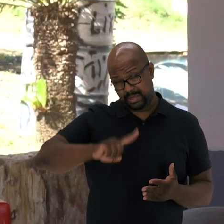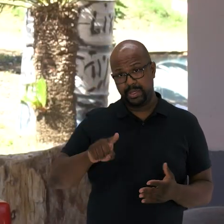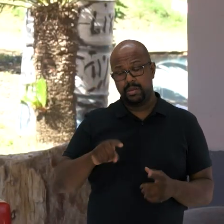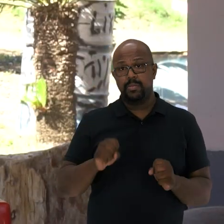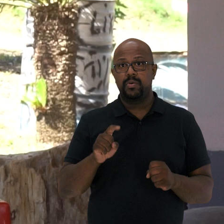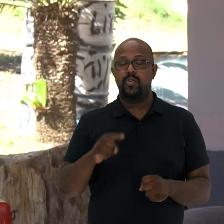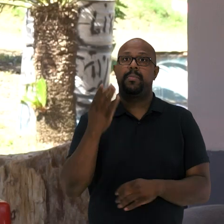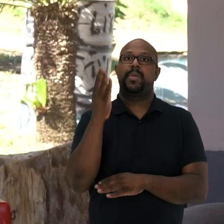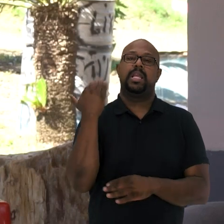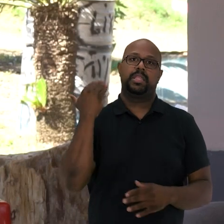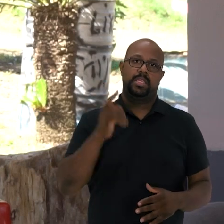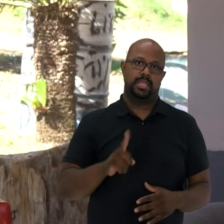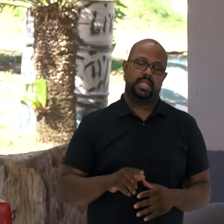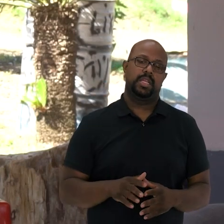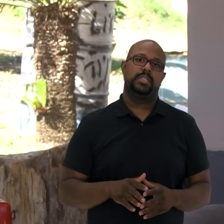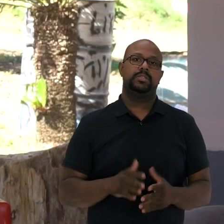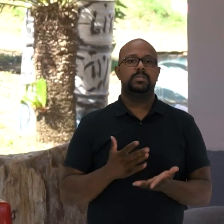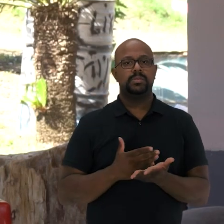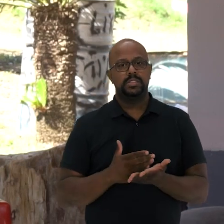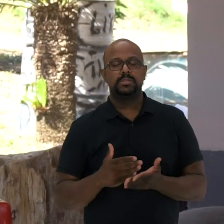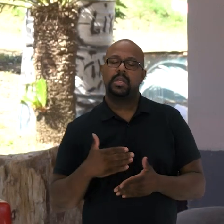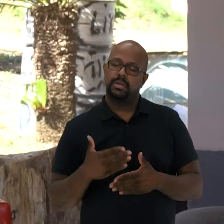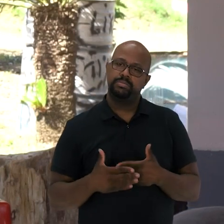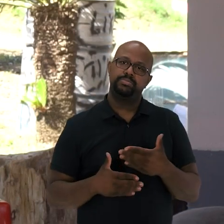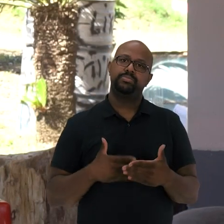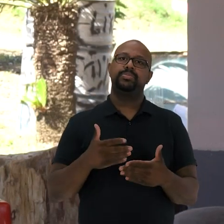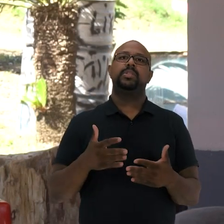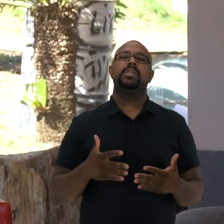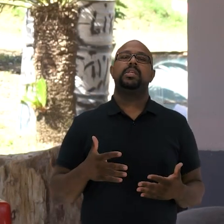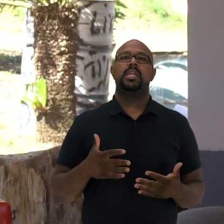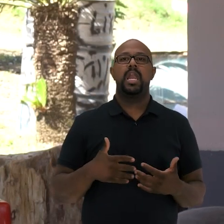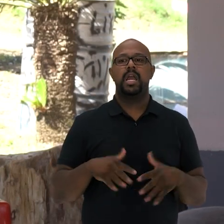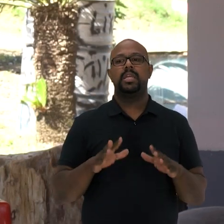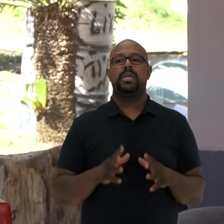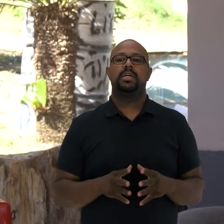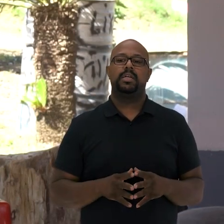sabia que foi madeira, né? E aí a gente começou a trajetória e aí